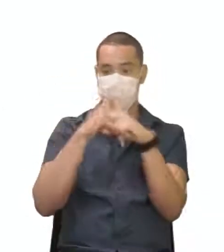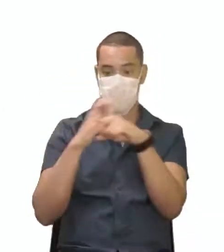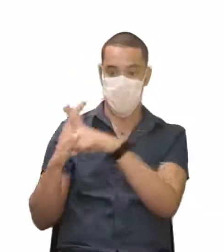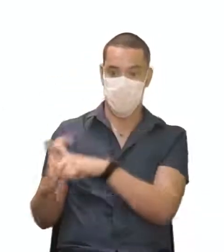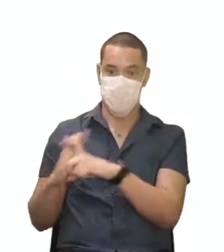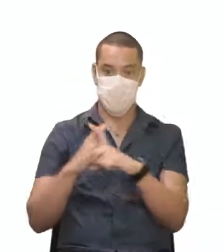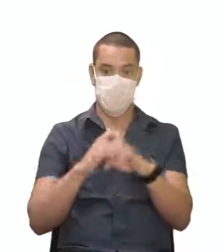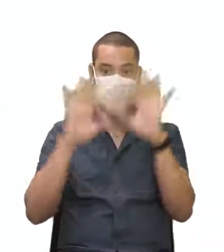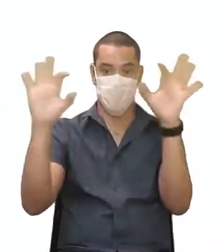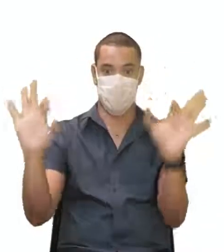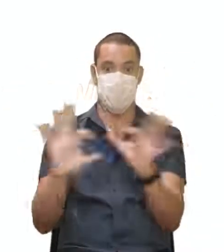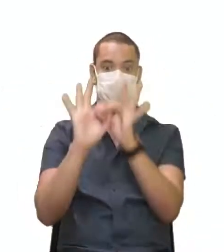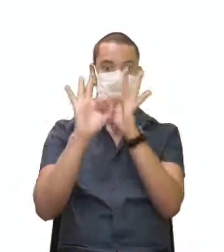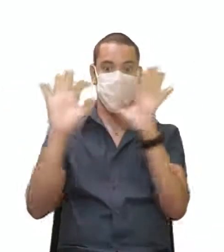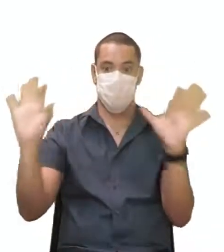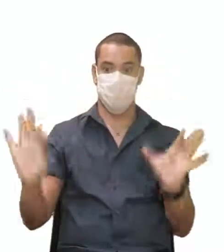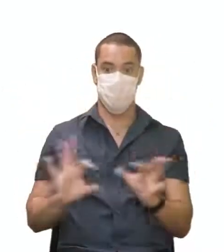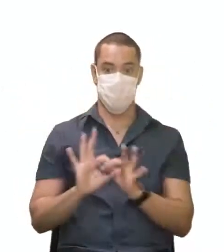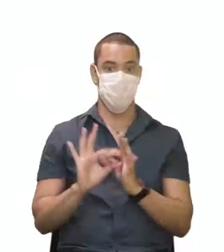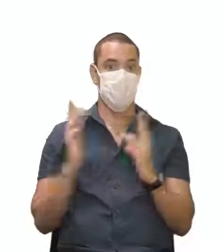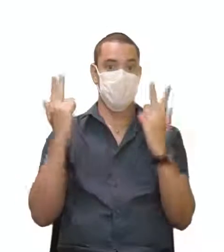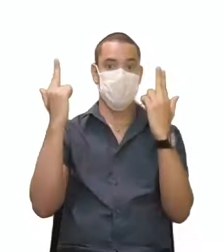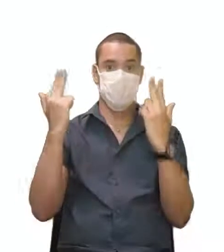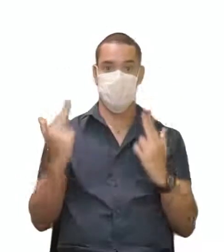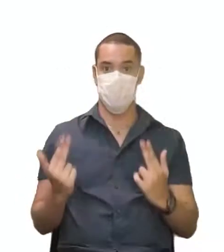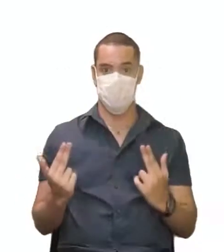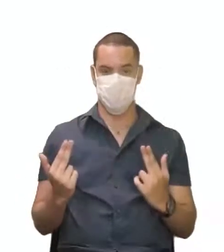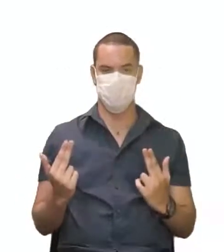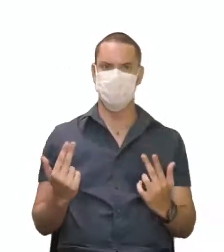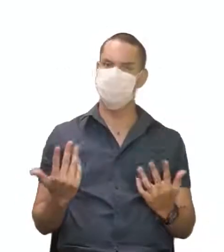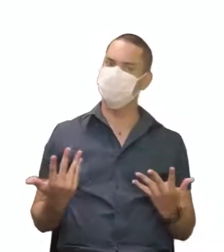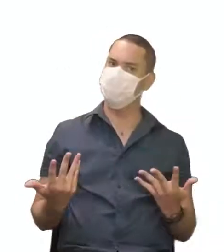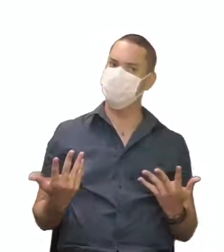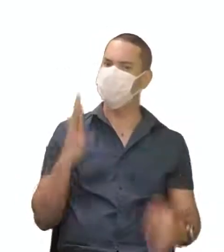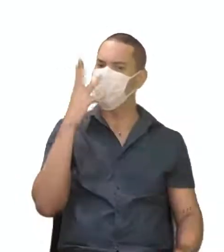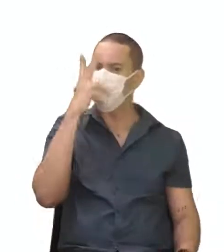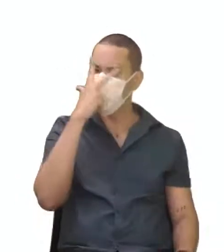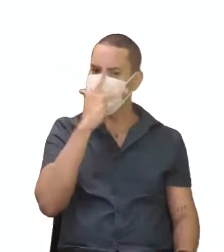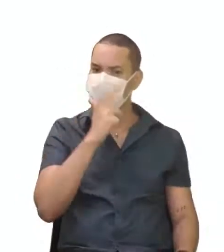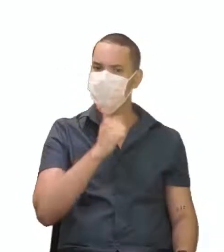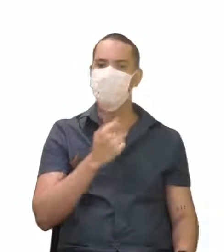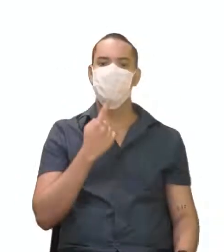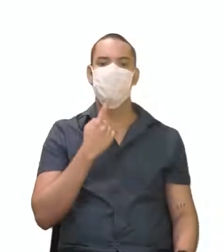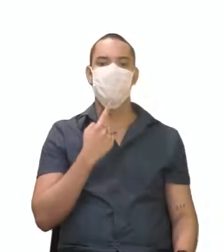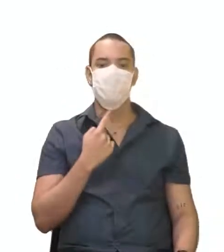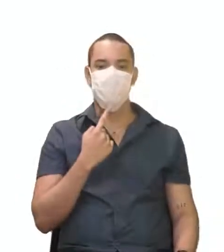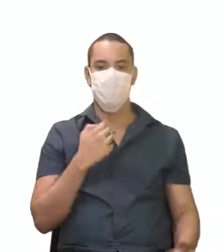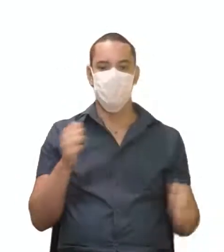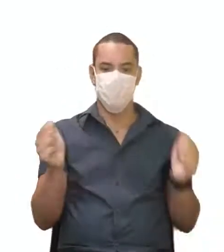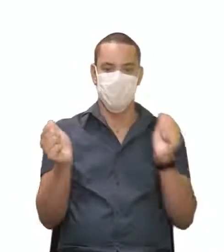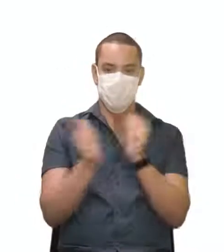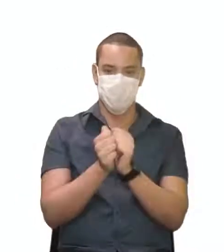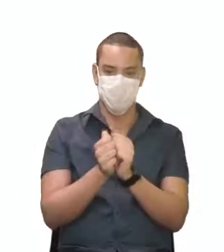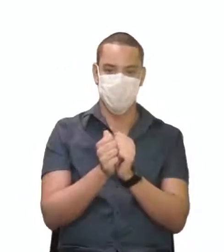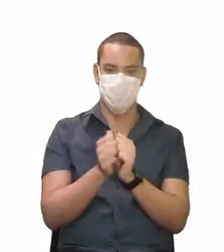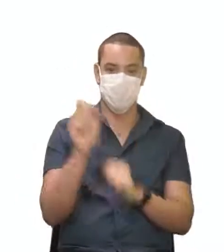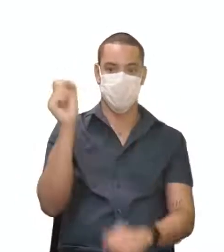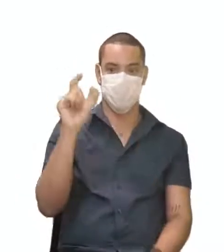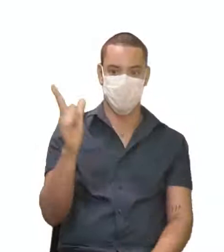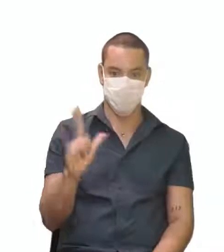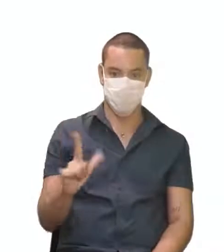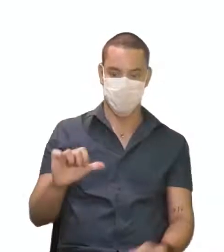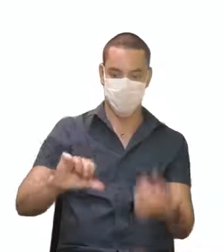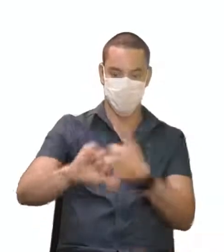homólogozinhos unidos, ó, pareadinhos. Professora, como é que tá bonitinho? Esse vermelhinho tá com a perninha azul. E